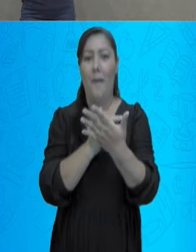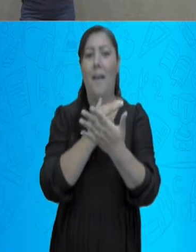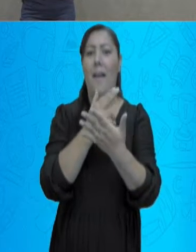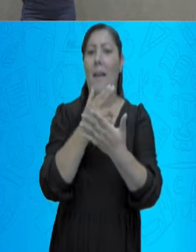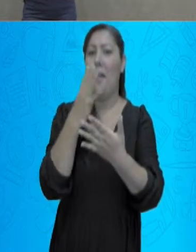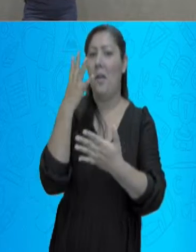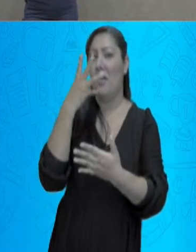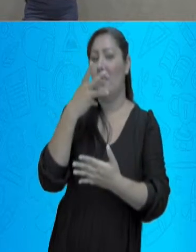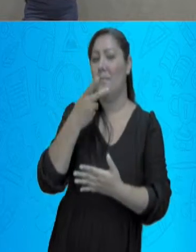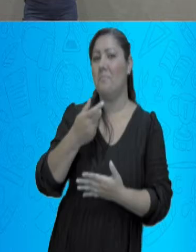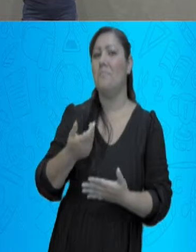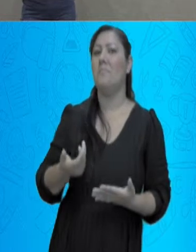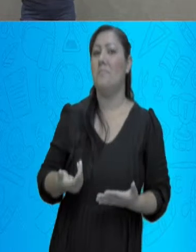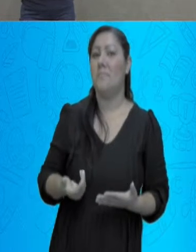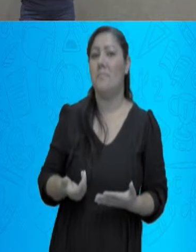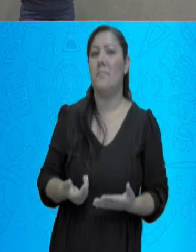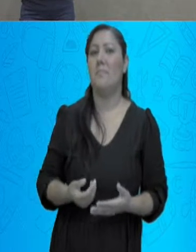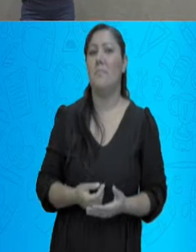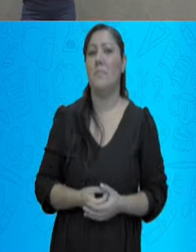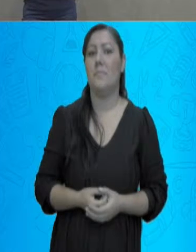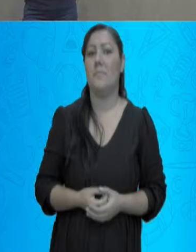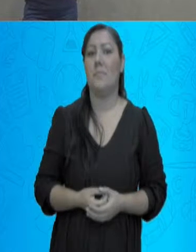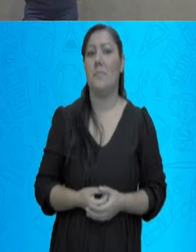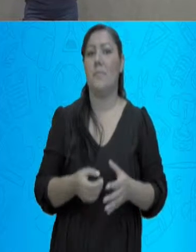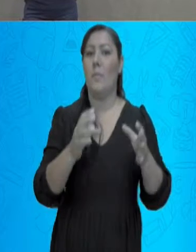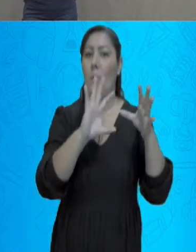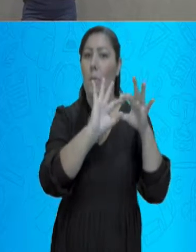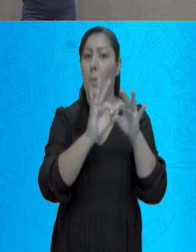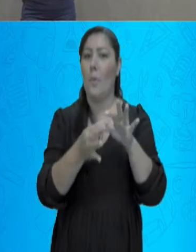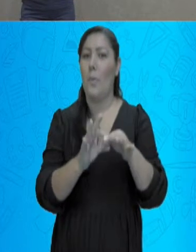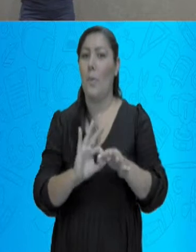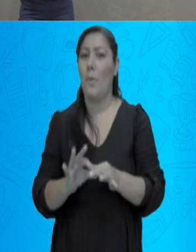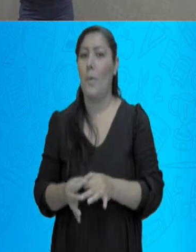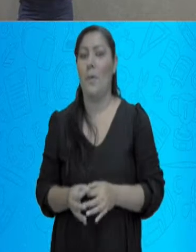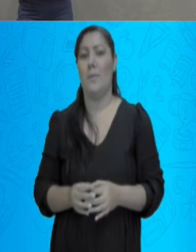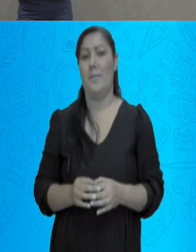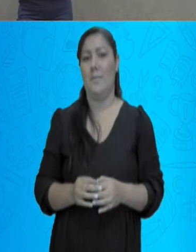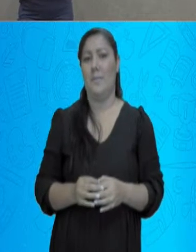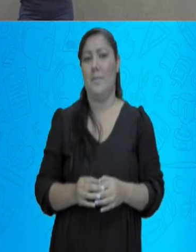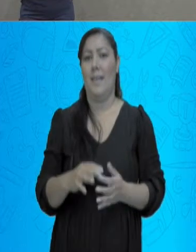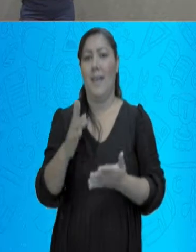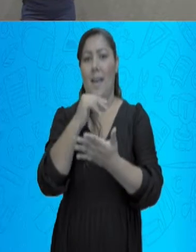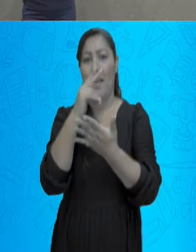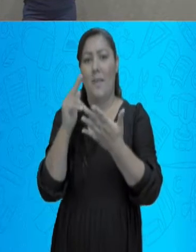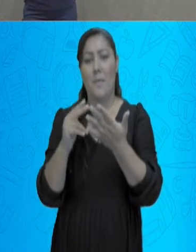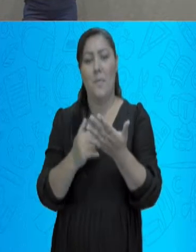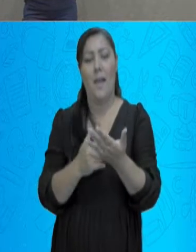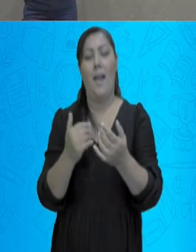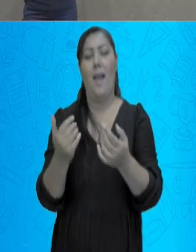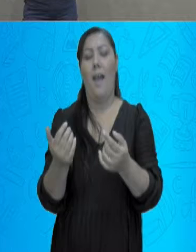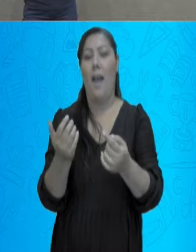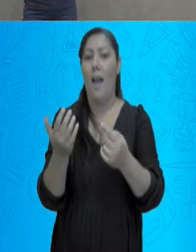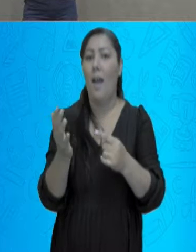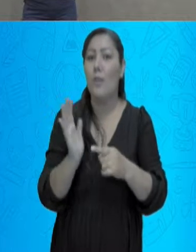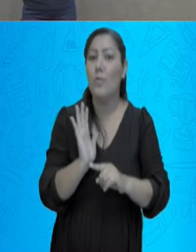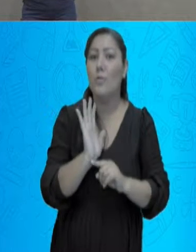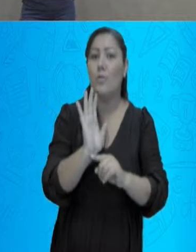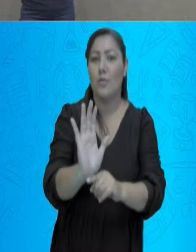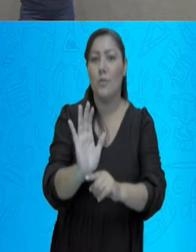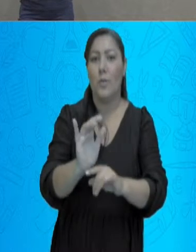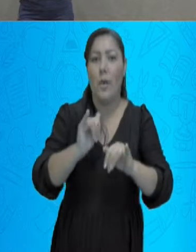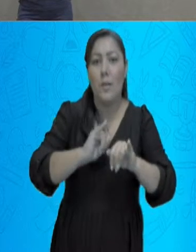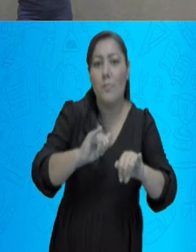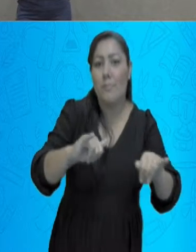a imagem contextual, que contribui para transmitir a informação.